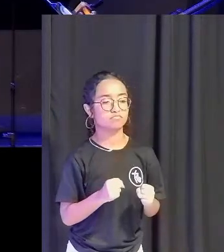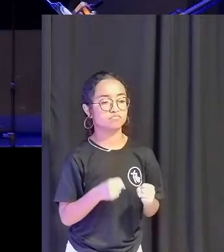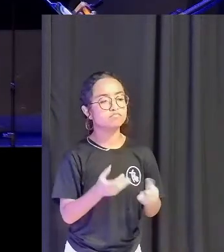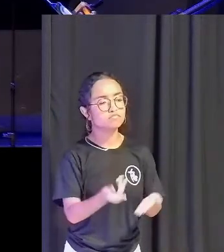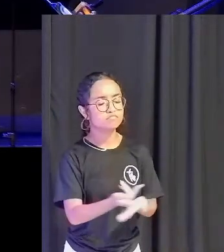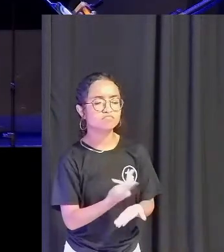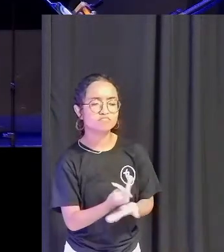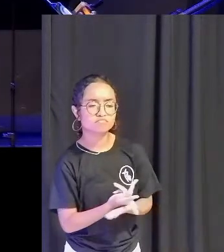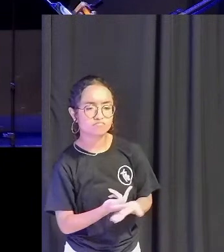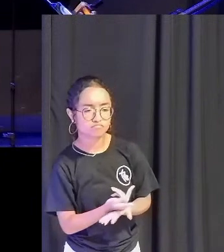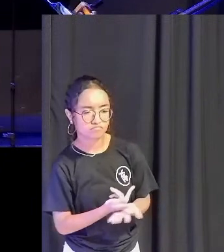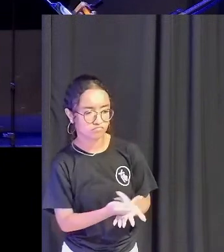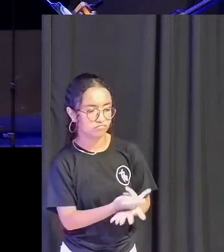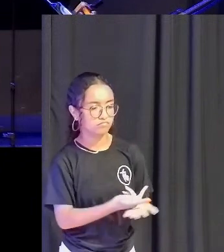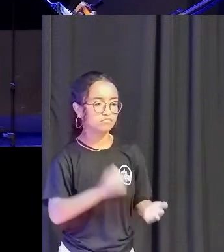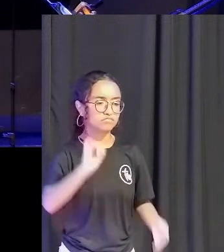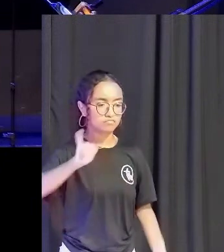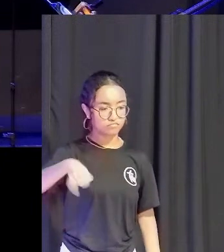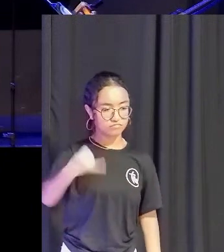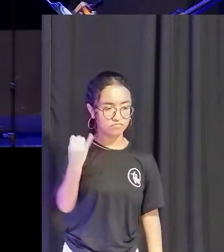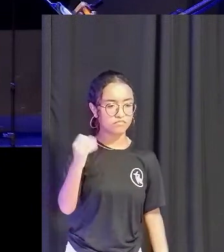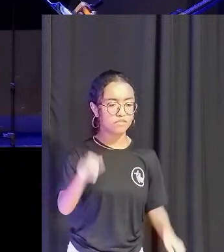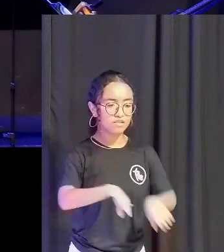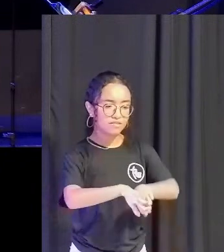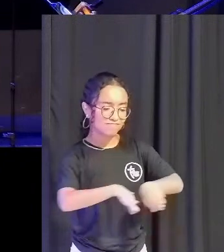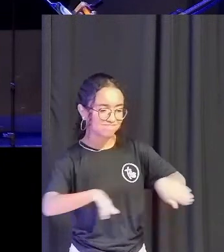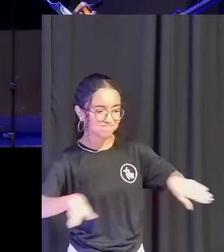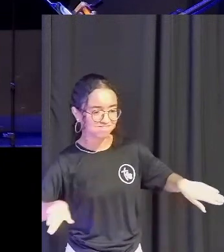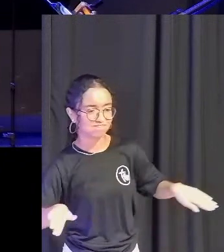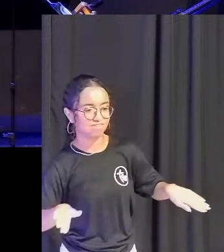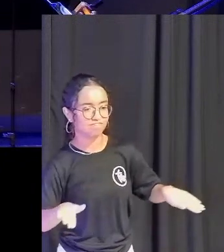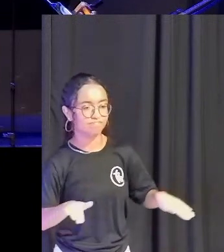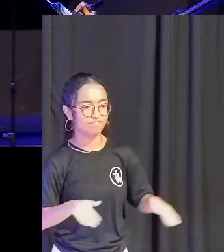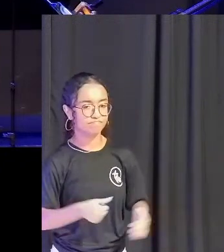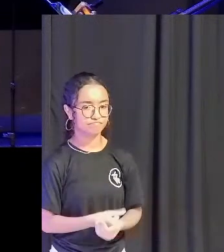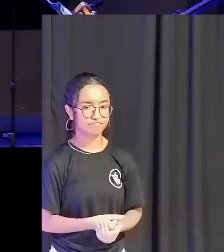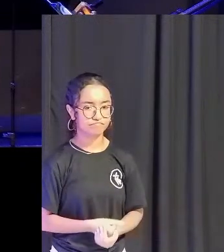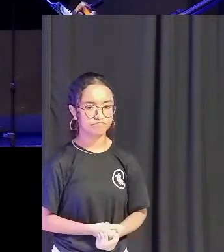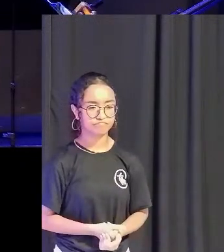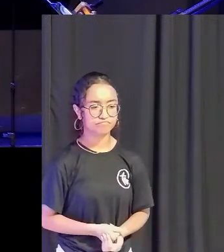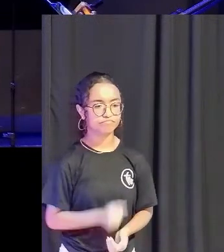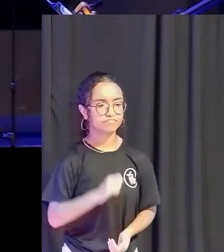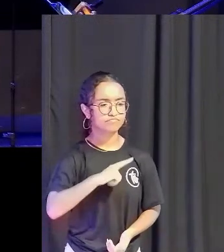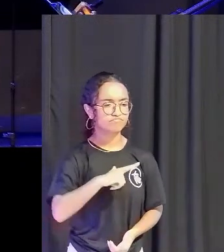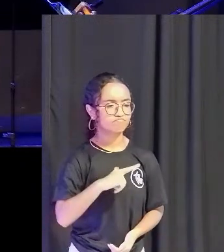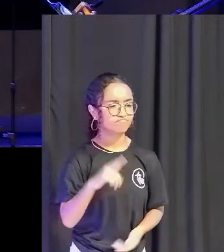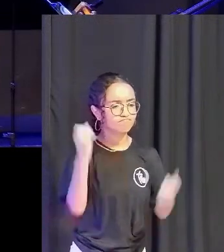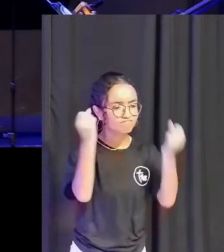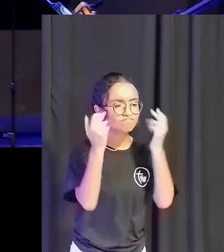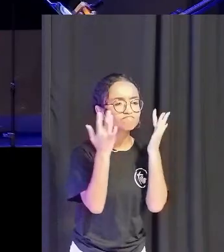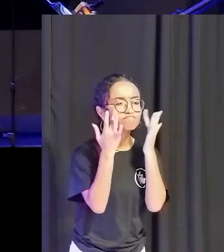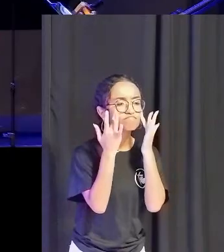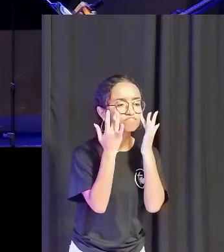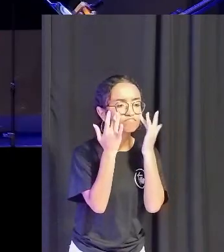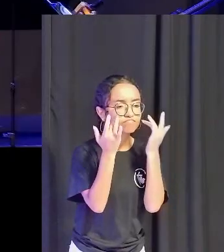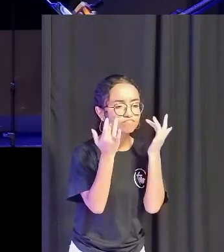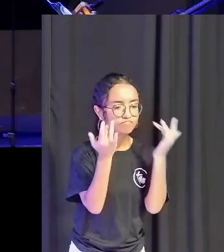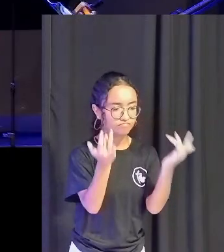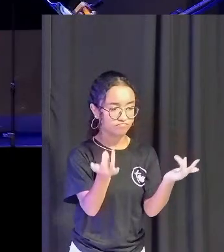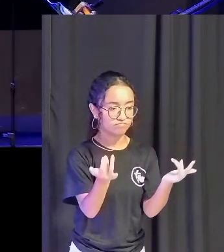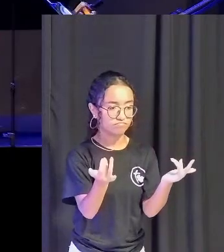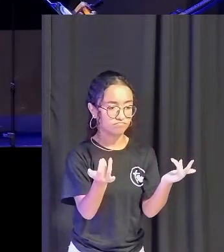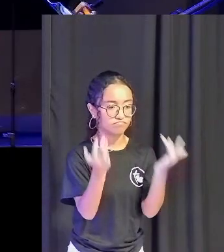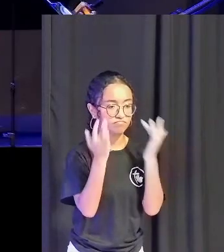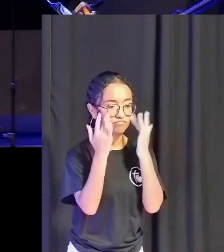saídas. A gente pode botar até as pisca-alerta, aquelas amarelas e vermelhas, em alguma situação, sabendo, se eu